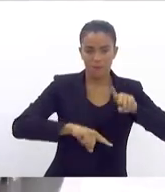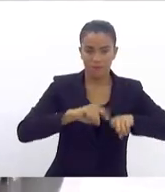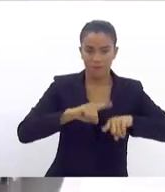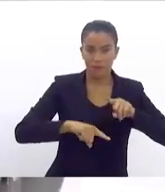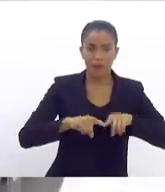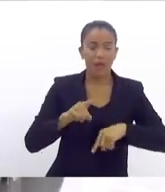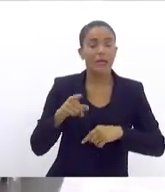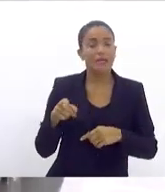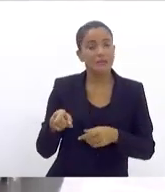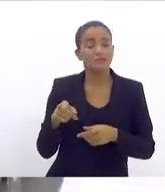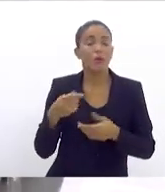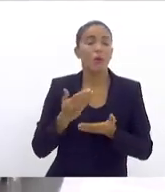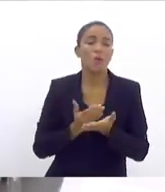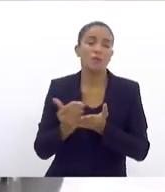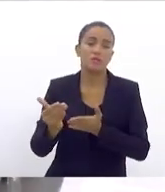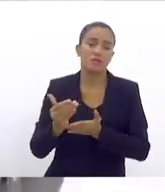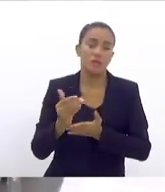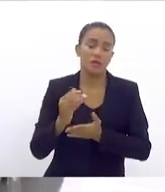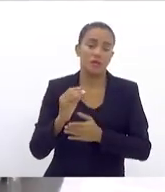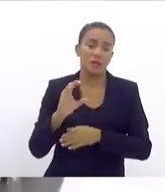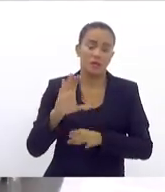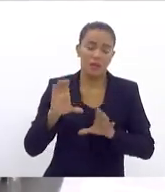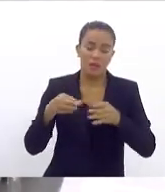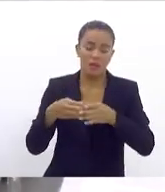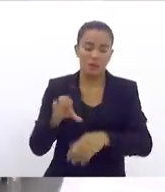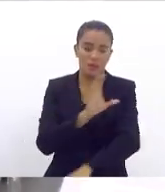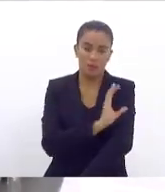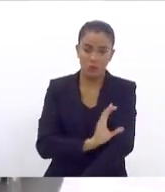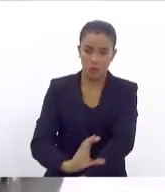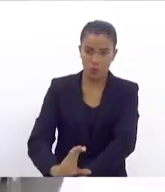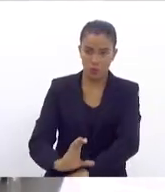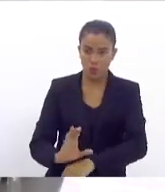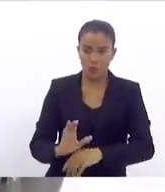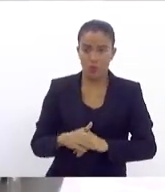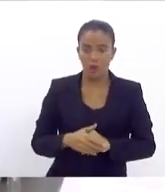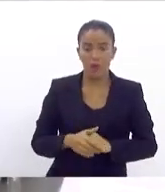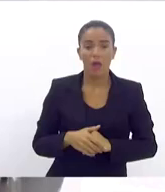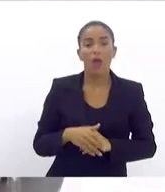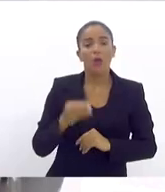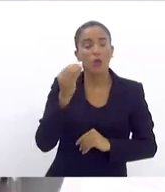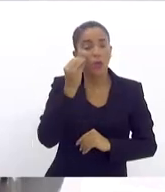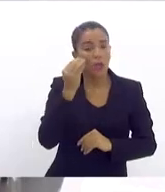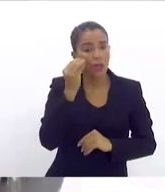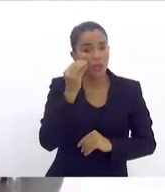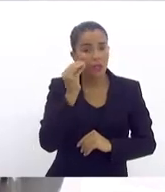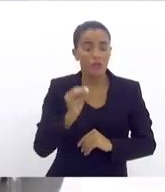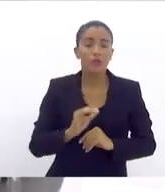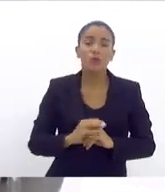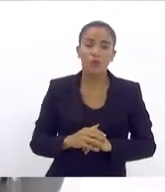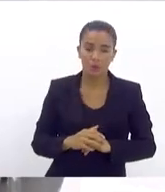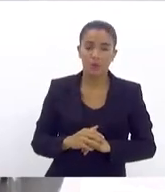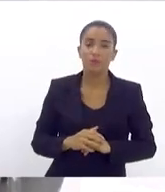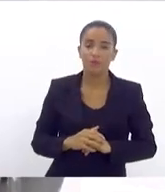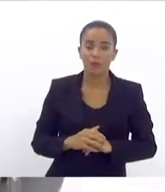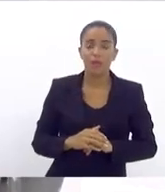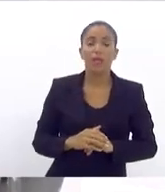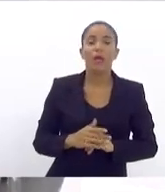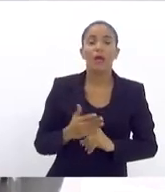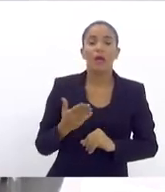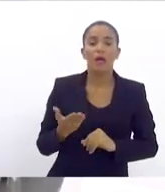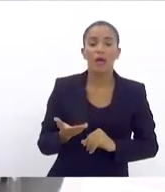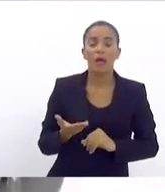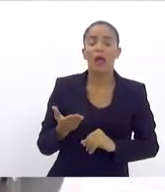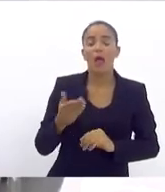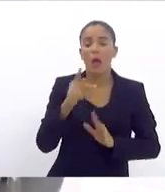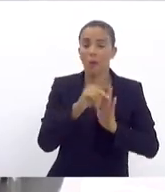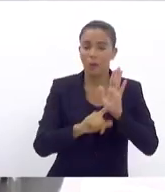diligência não deveria começar lá na Comissão de Cultura. Estou querendo puxar coisa para mim. A questão é só ganhar tempo, né? Porque até